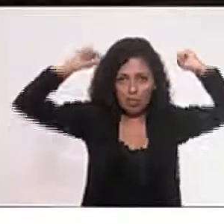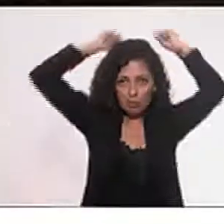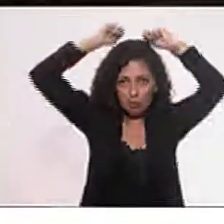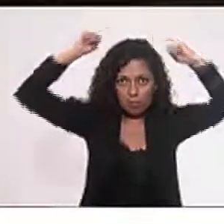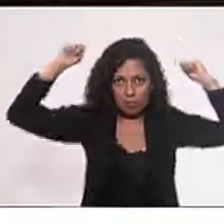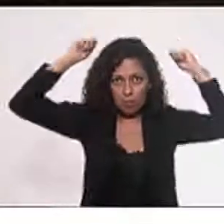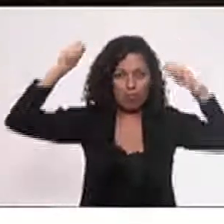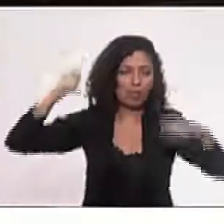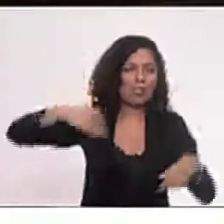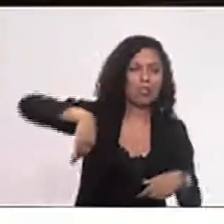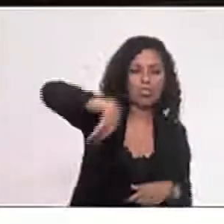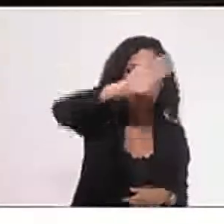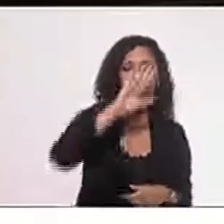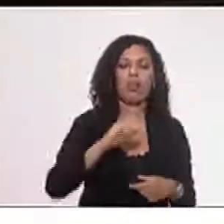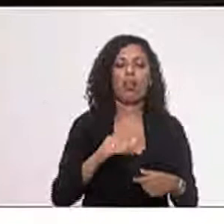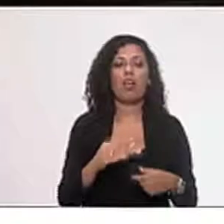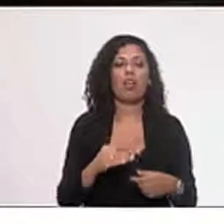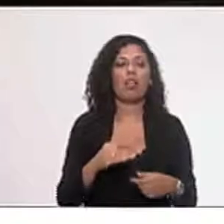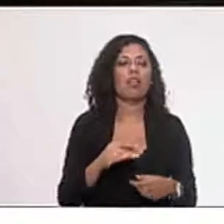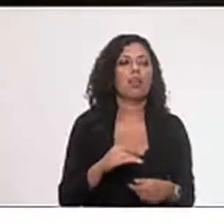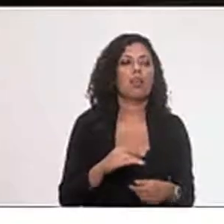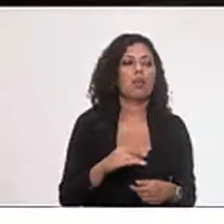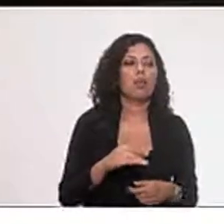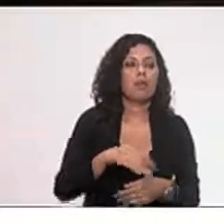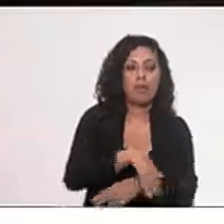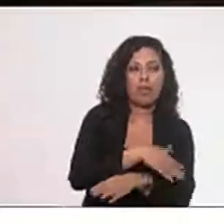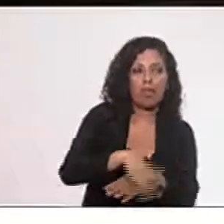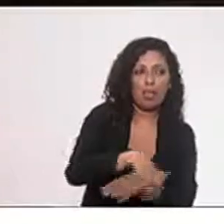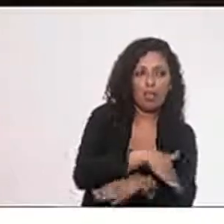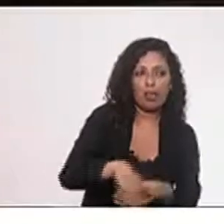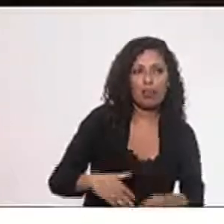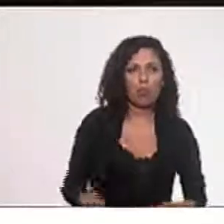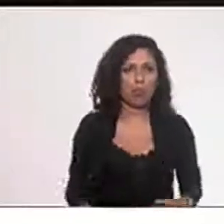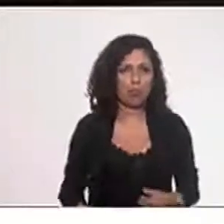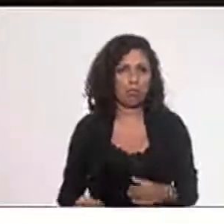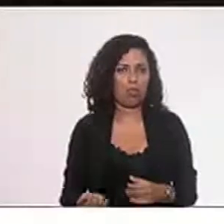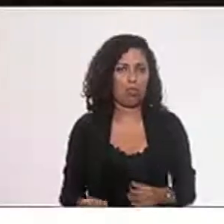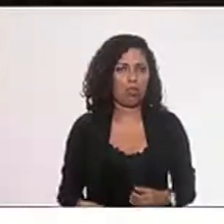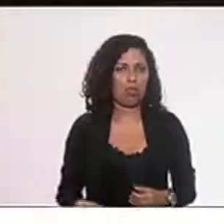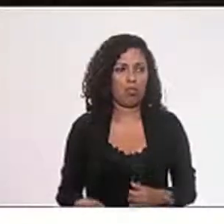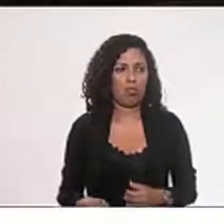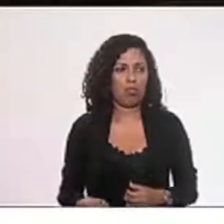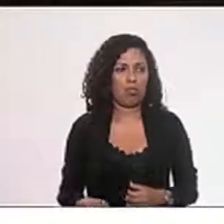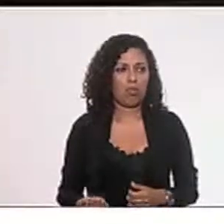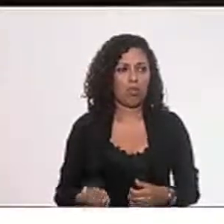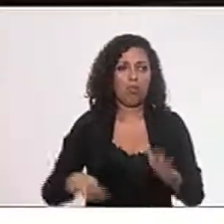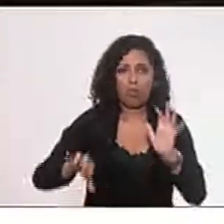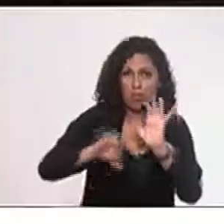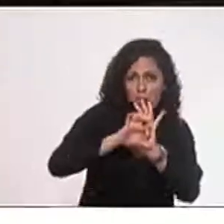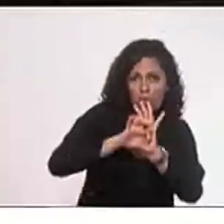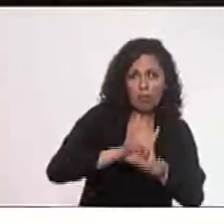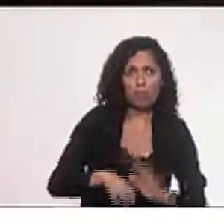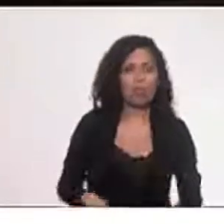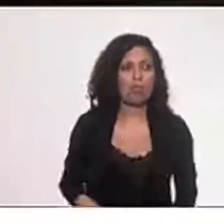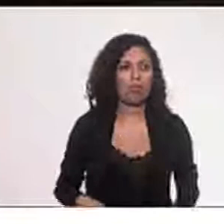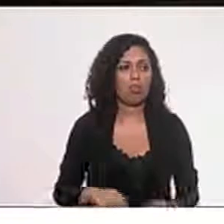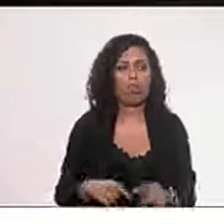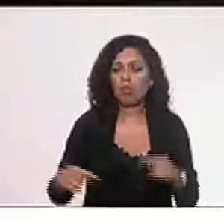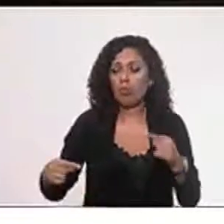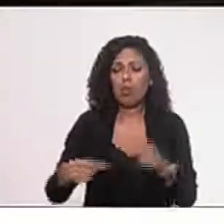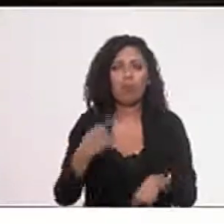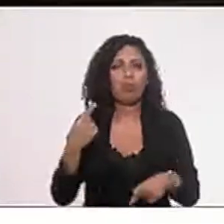participando de uma operação criminosa que isso não está isso está nos marcos da